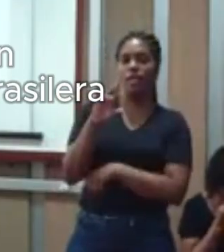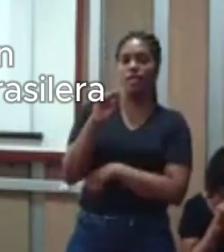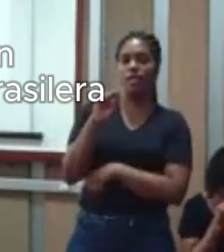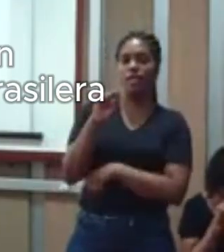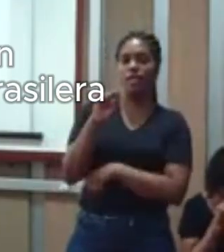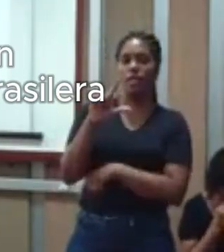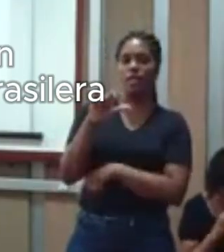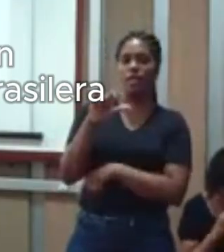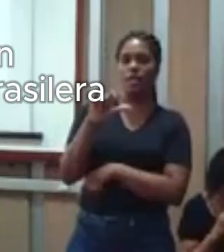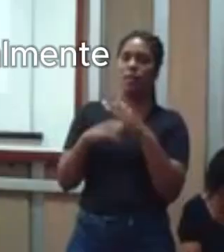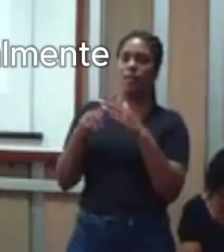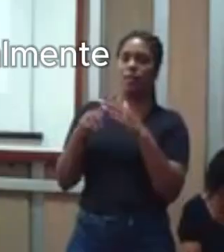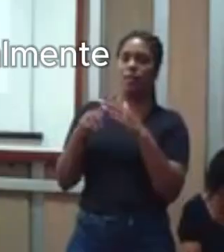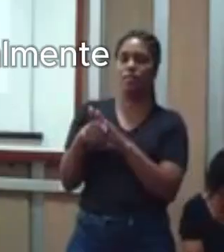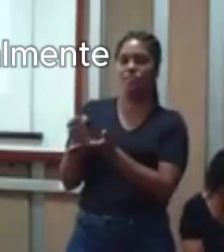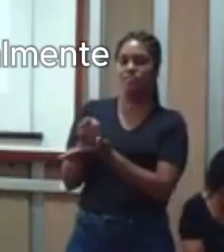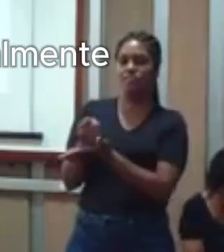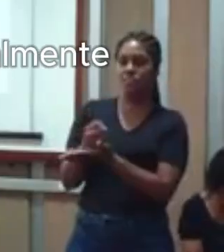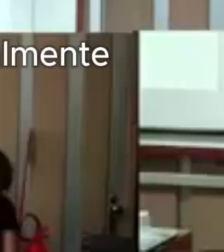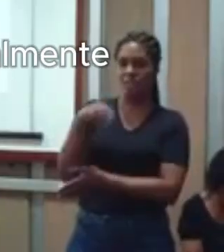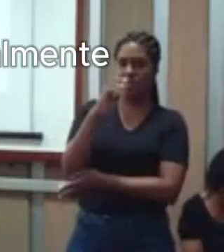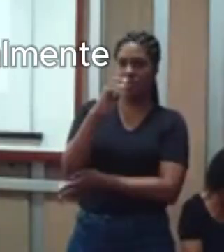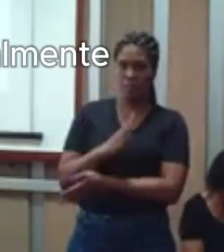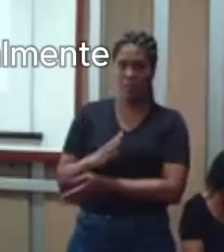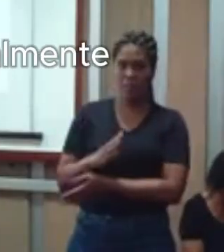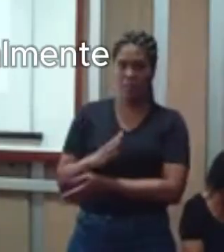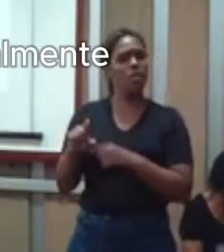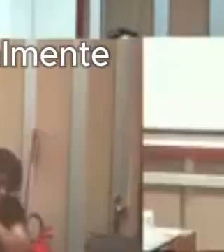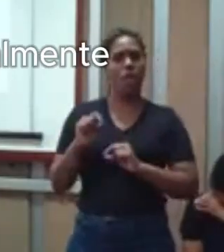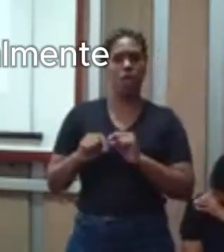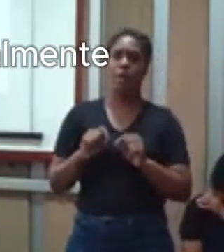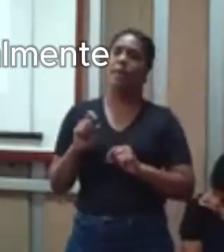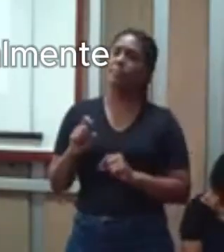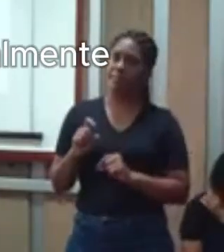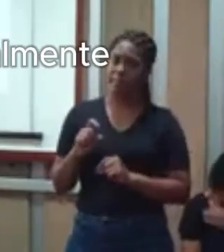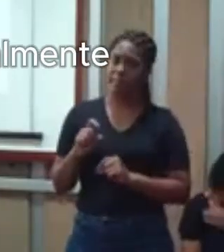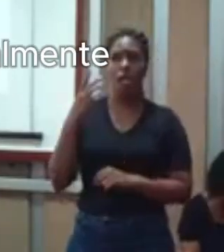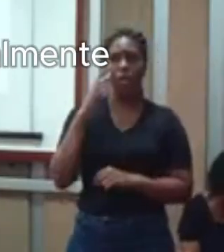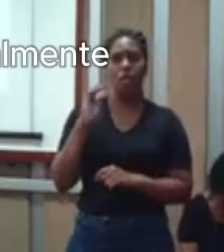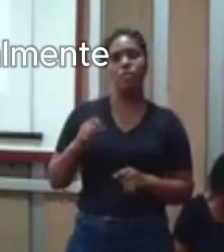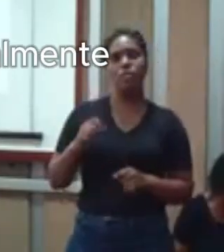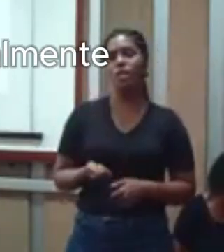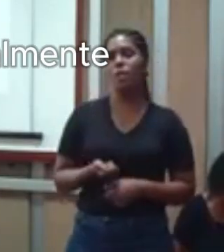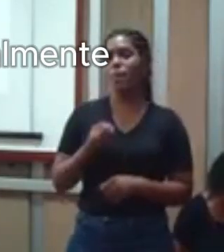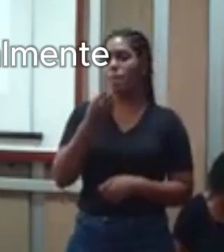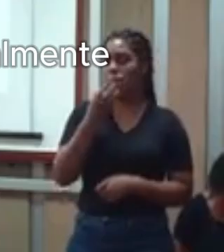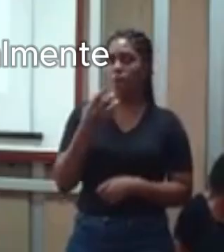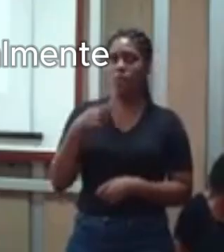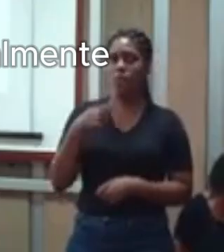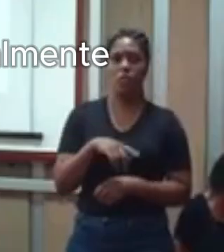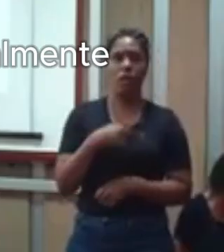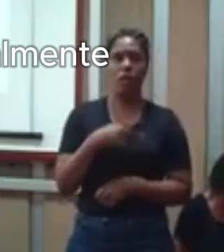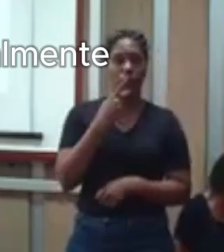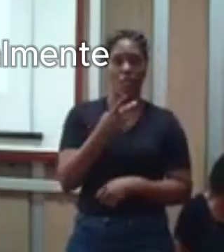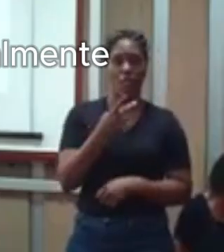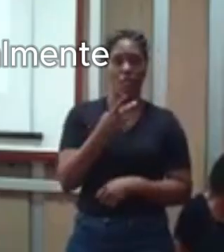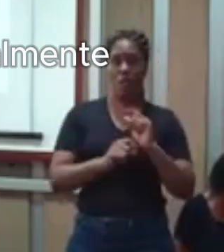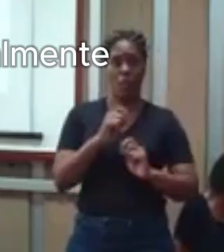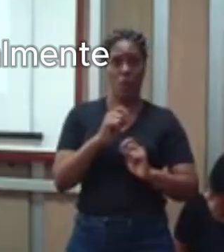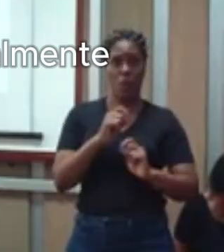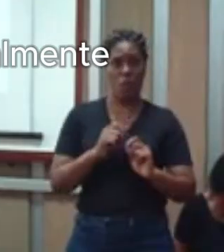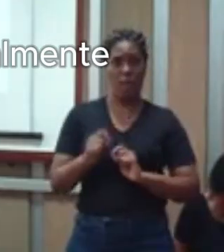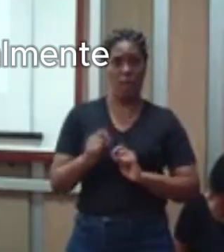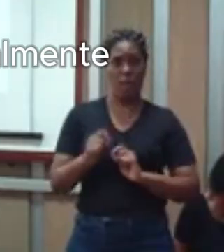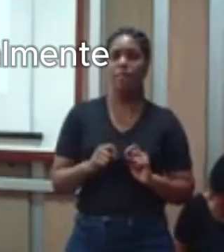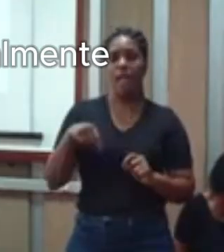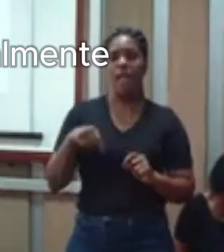brasileira. Então, é um caso, né, eu acho que vale a pena a gente falar sobre isso, principalmente aqui na SIAC,